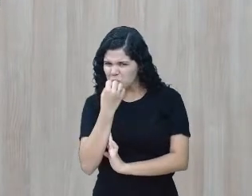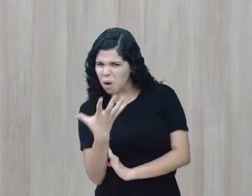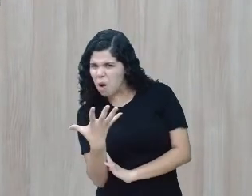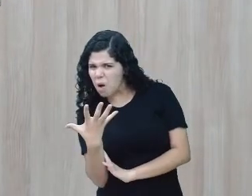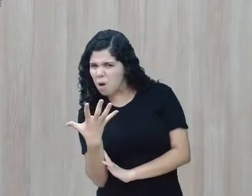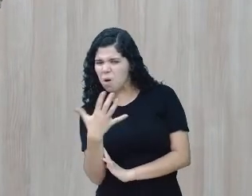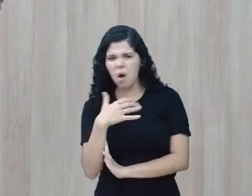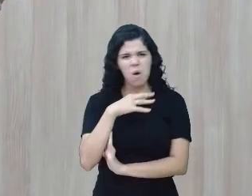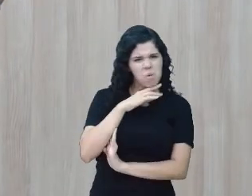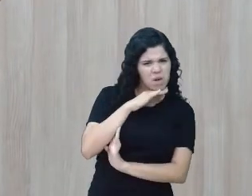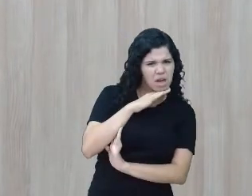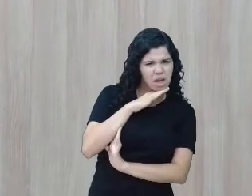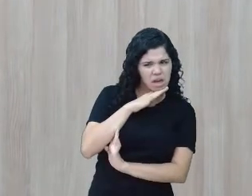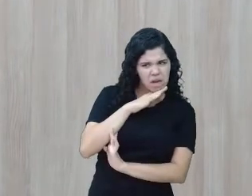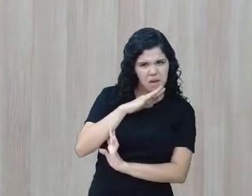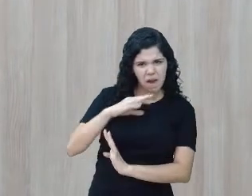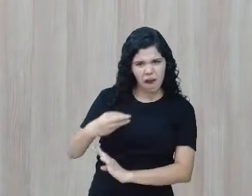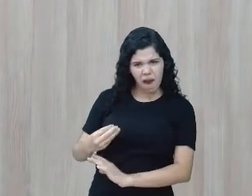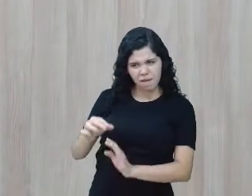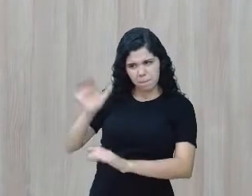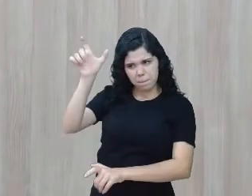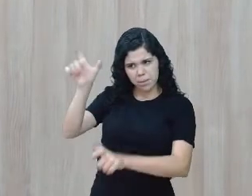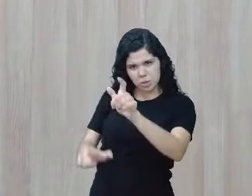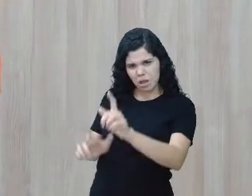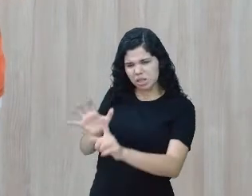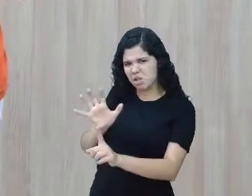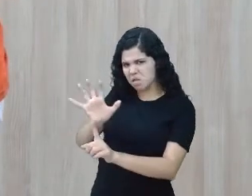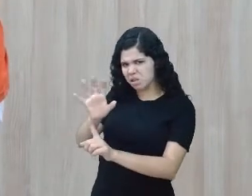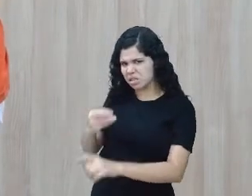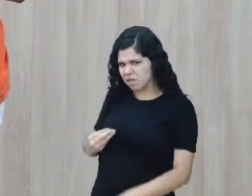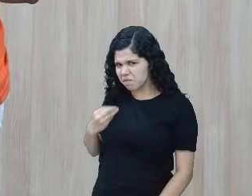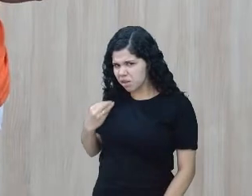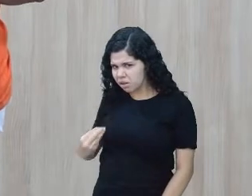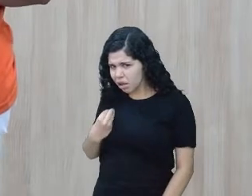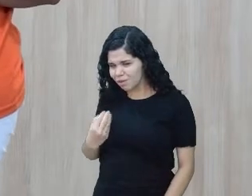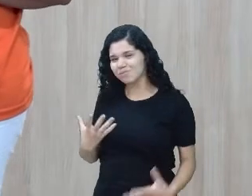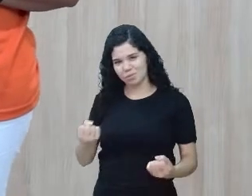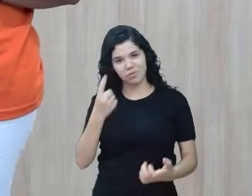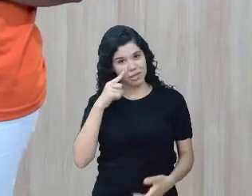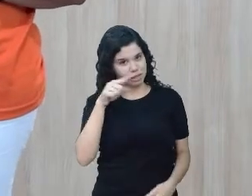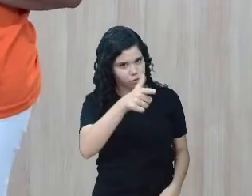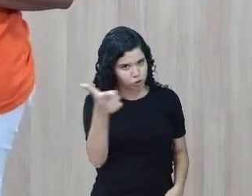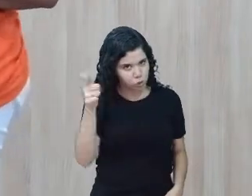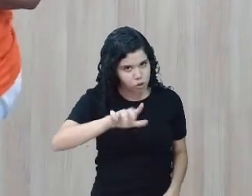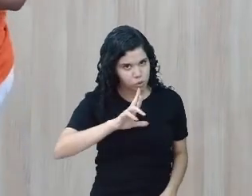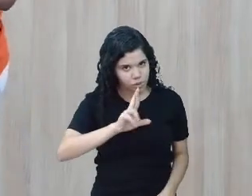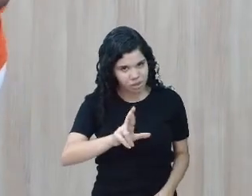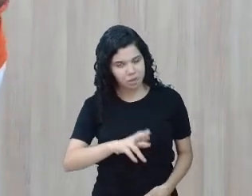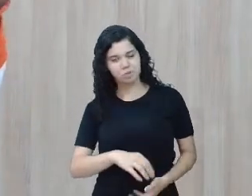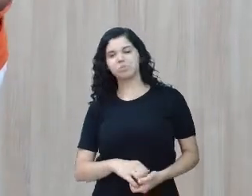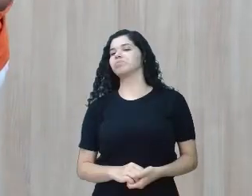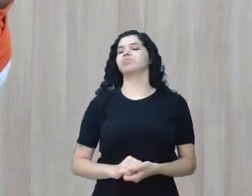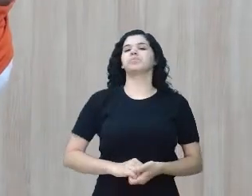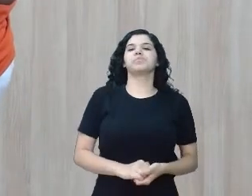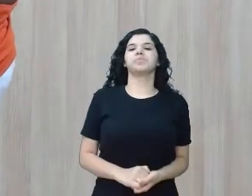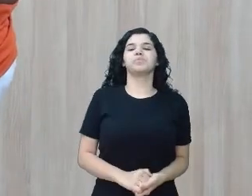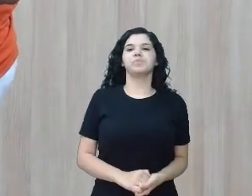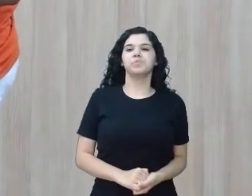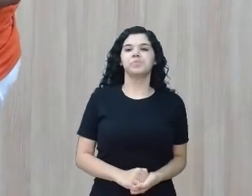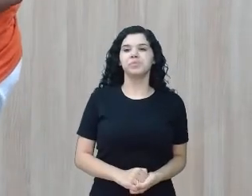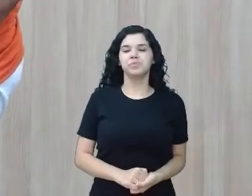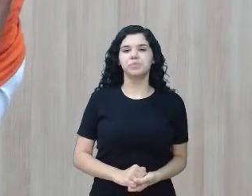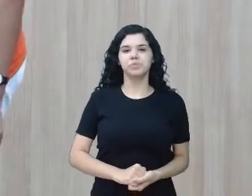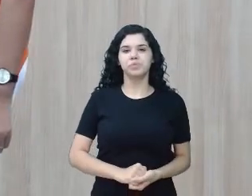vida das pessoas? Vamos ver se você acertou através dessa resposta que você deu aí nesse momento.